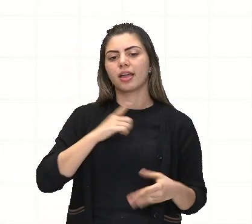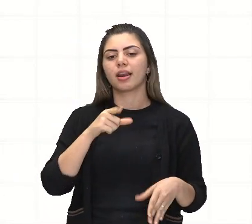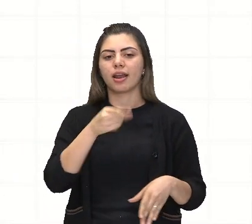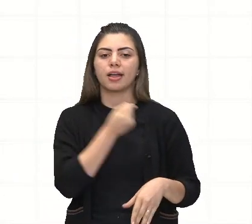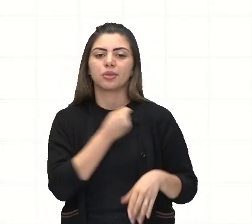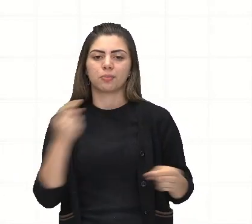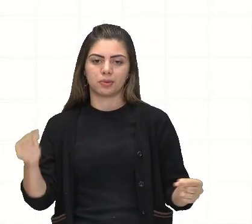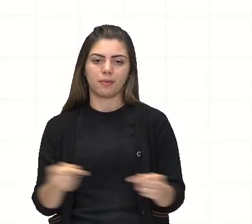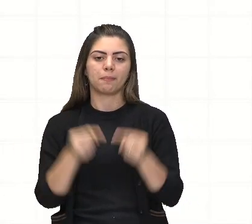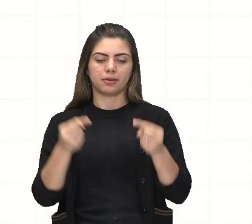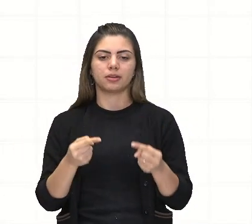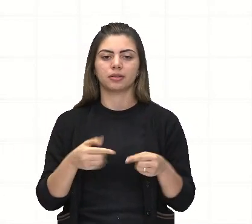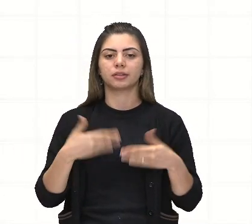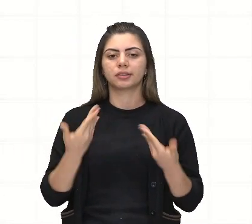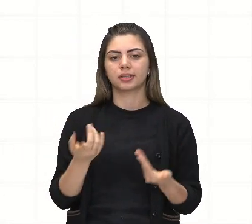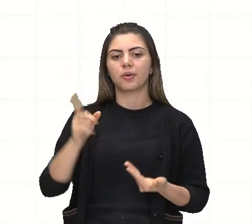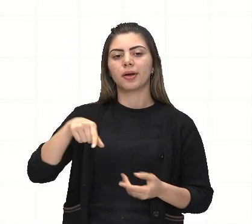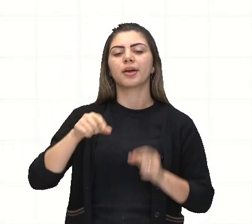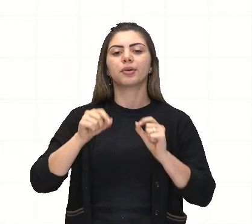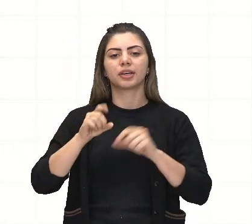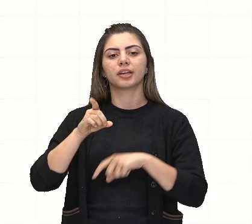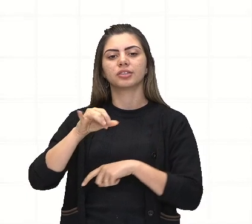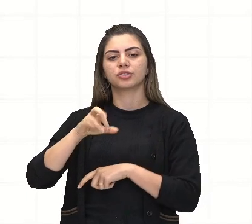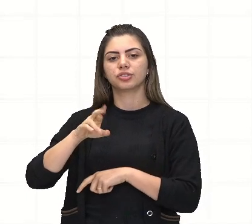você diz que elas são diretamente